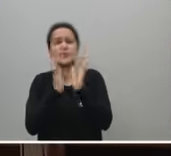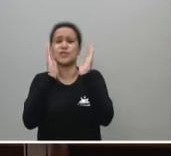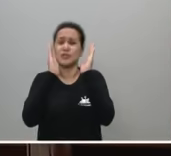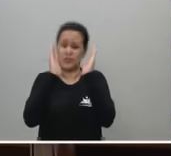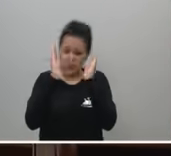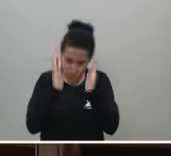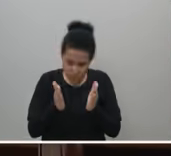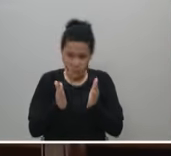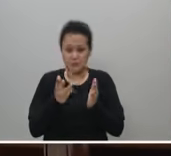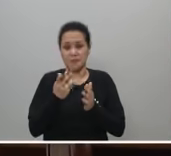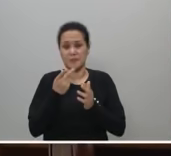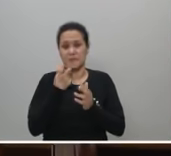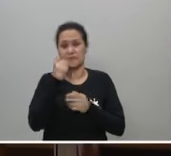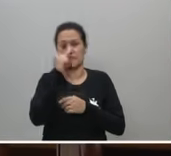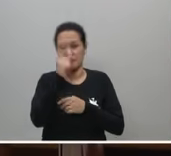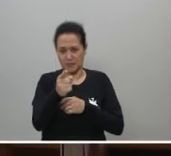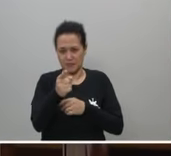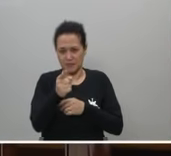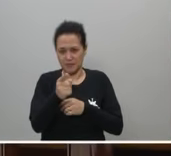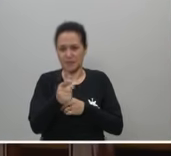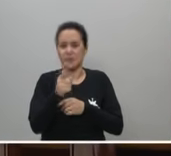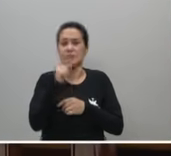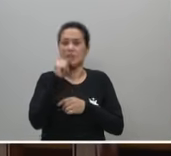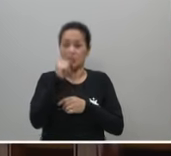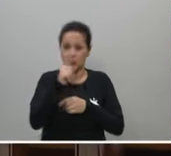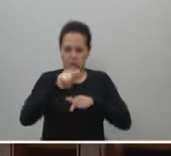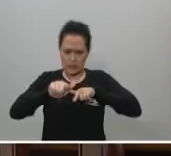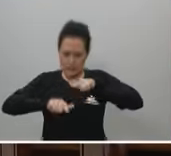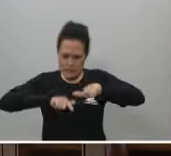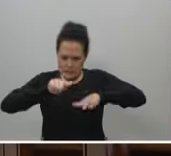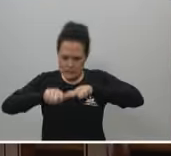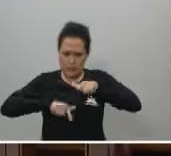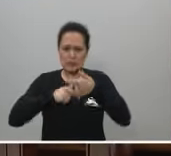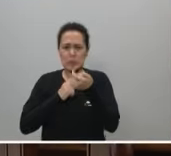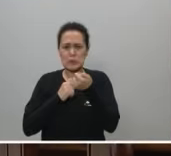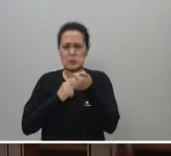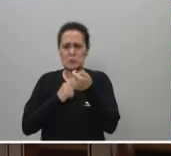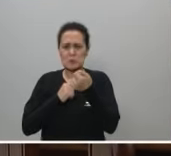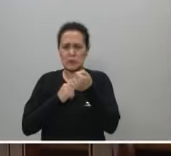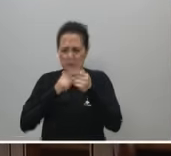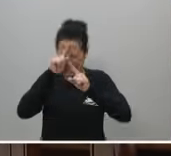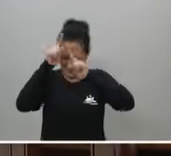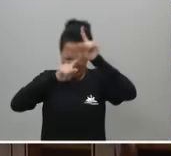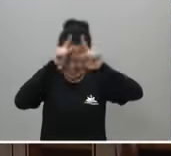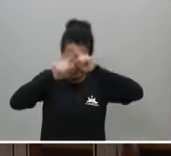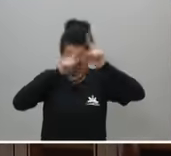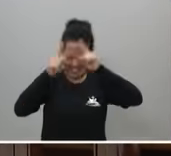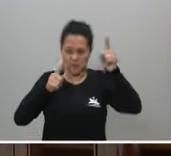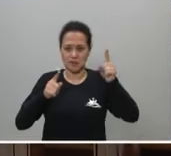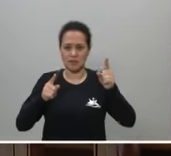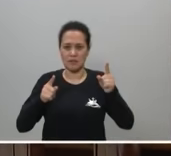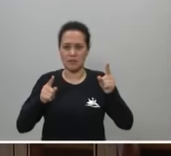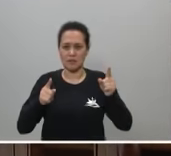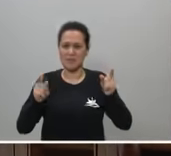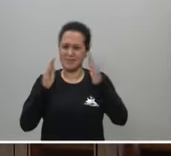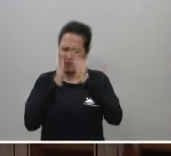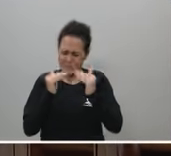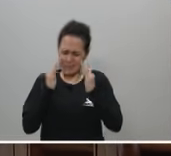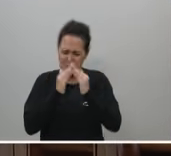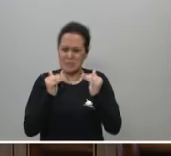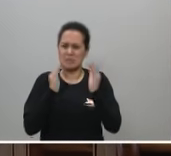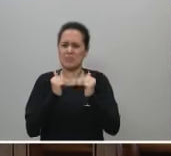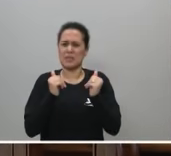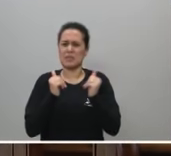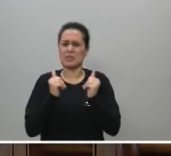num trabalho, e você está com pouca criatividade, eu já ensinei isso, peça o Espírito Santo, mesmo no teu trabalho